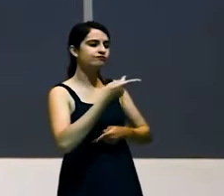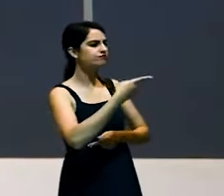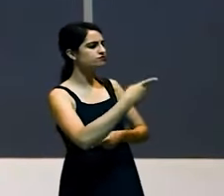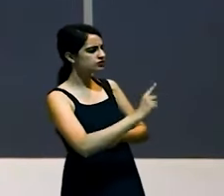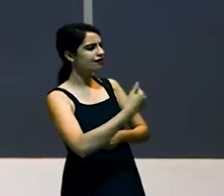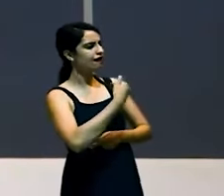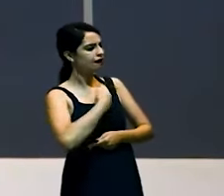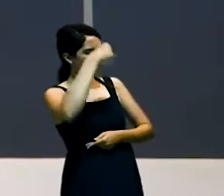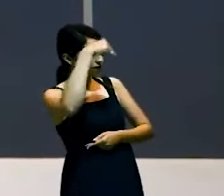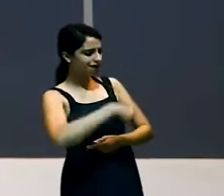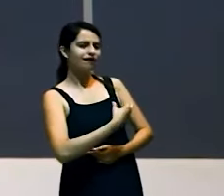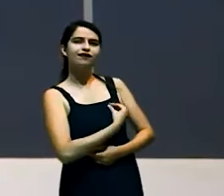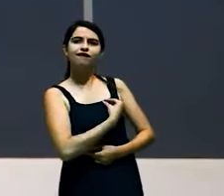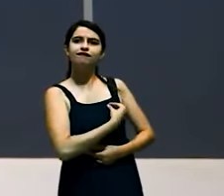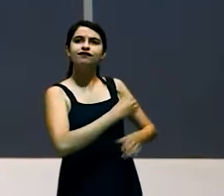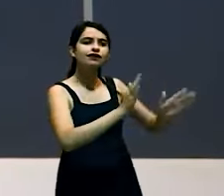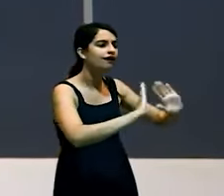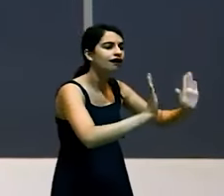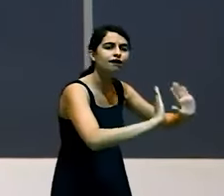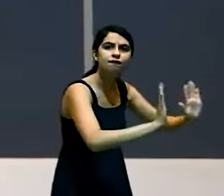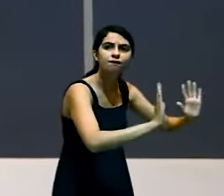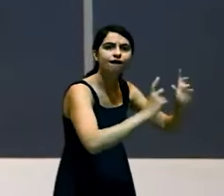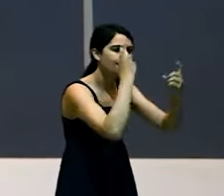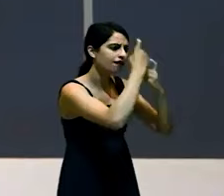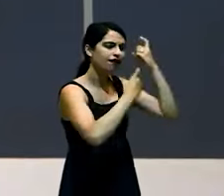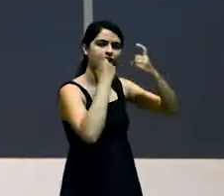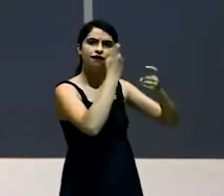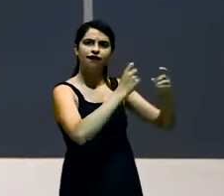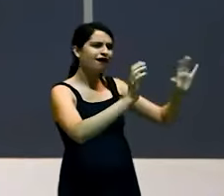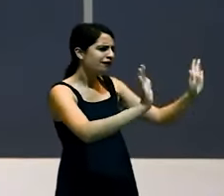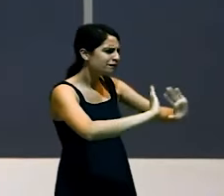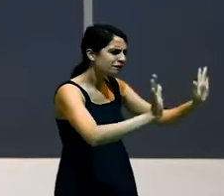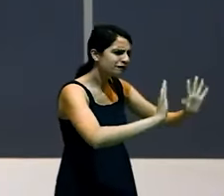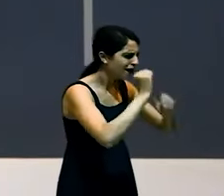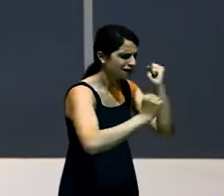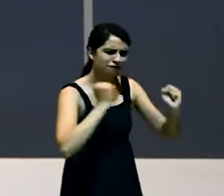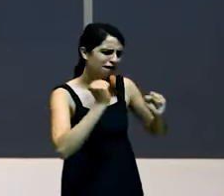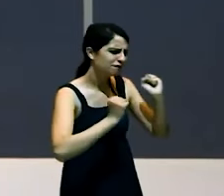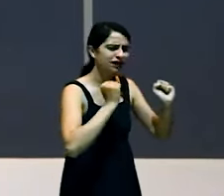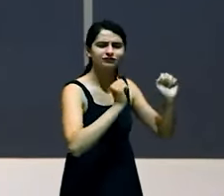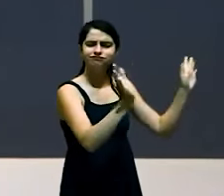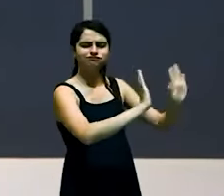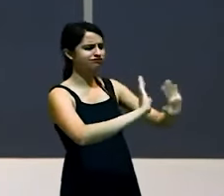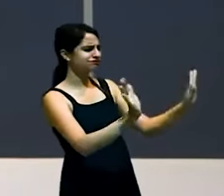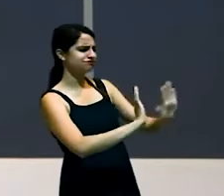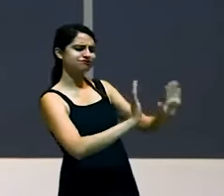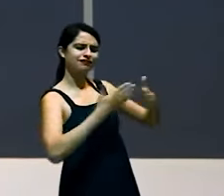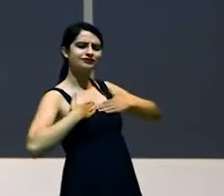seu pedido. Para de correria, para de ficar olhando para o lado, calma,